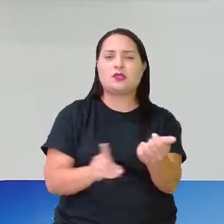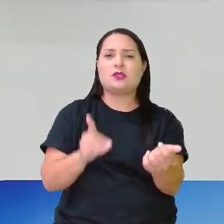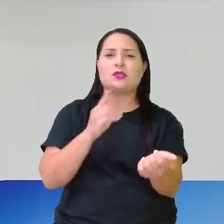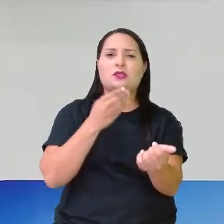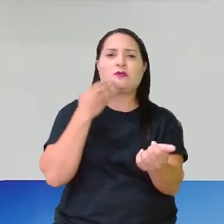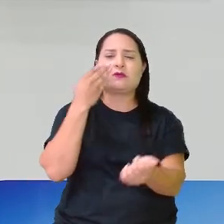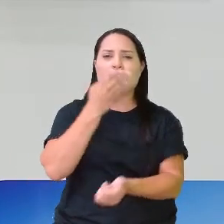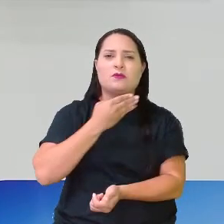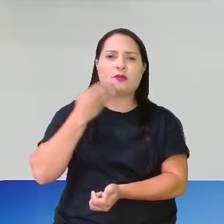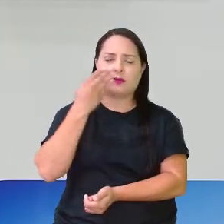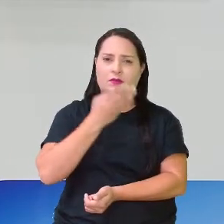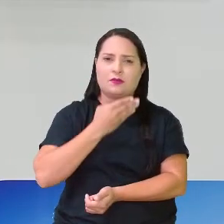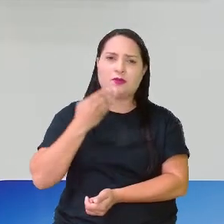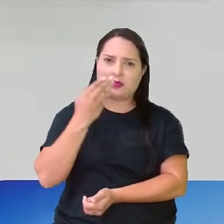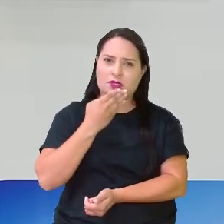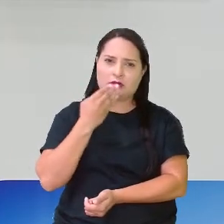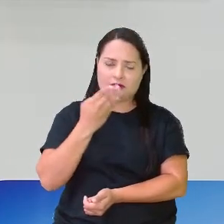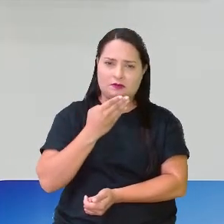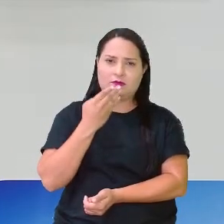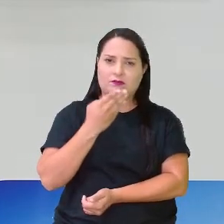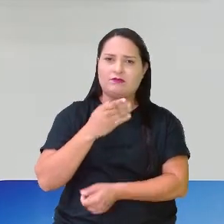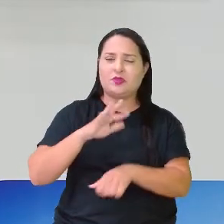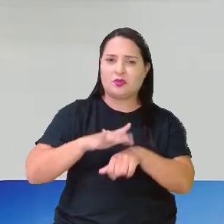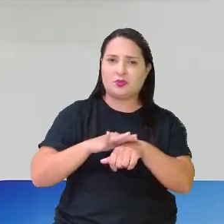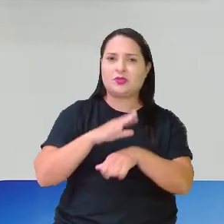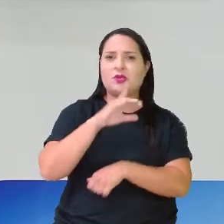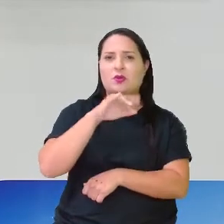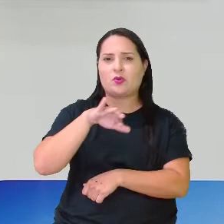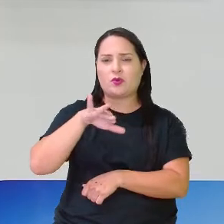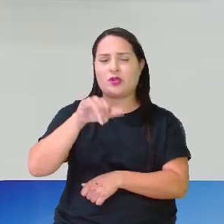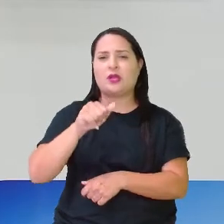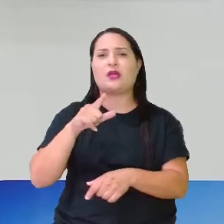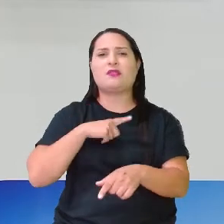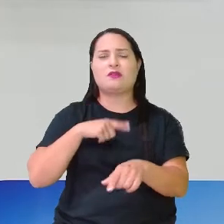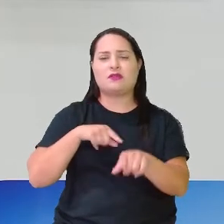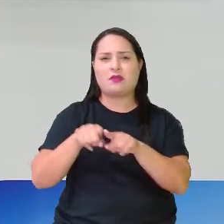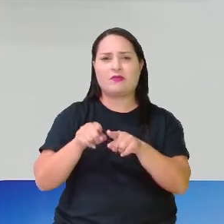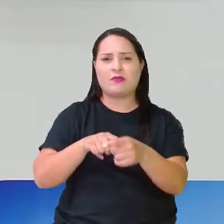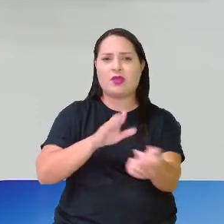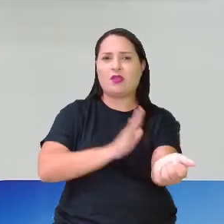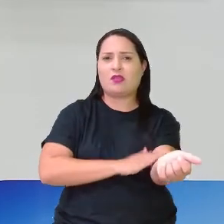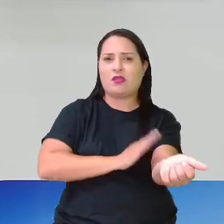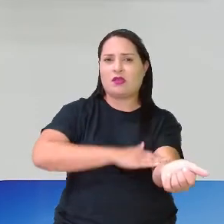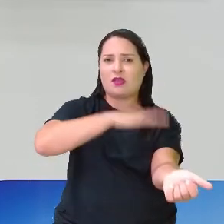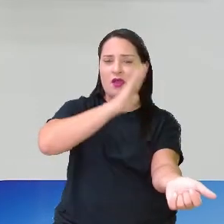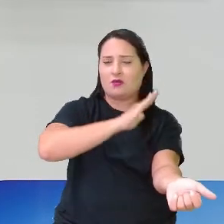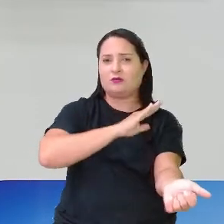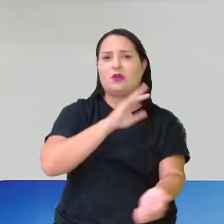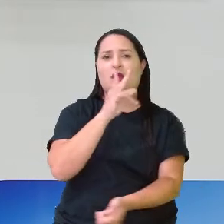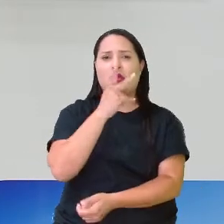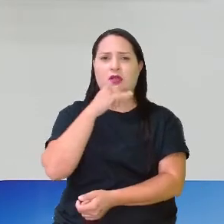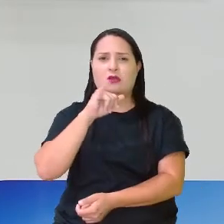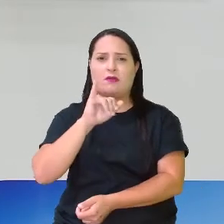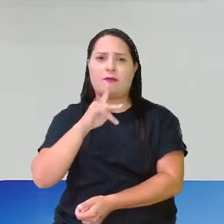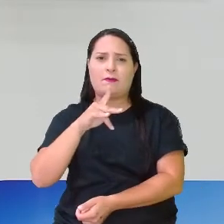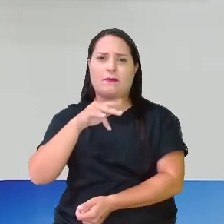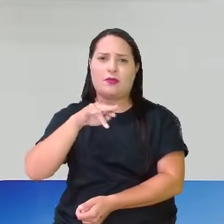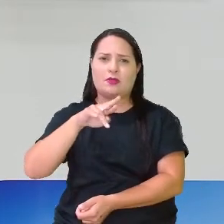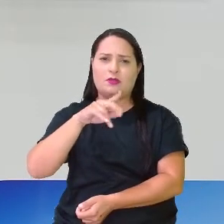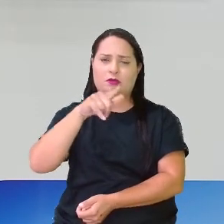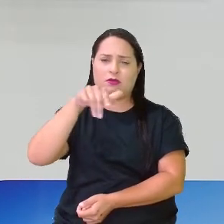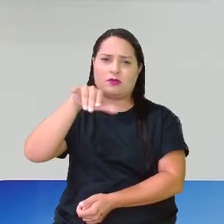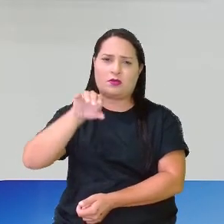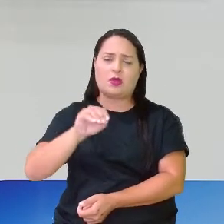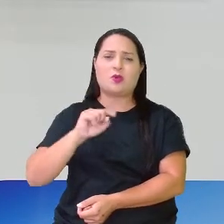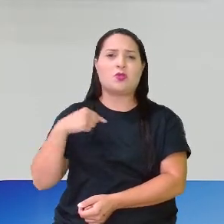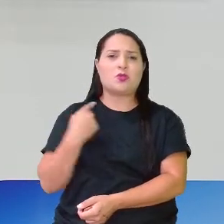uma doença crônica. A gente tem a hipertensão. Então, quando a gente faz esses